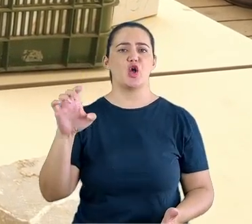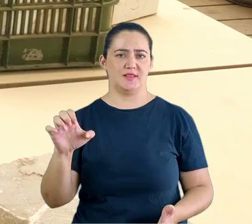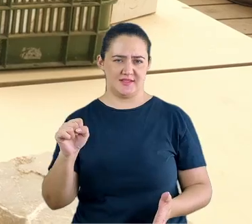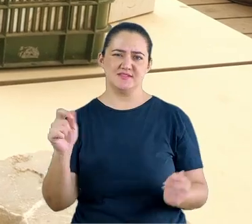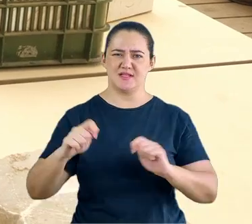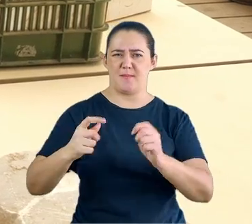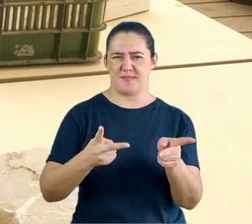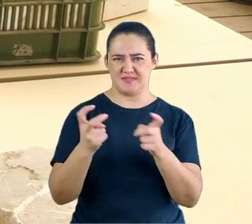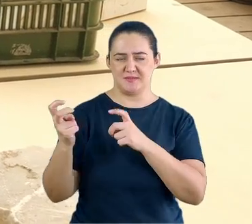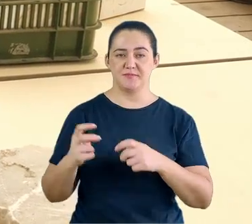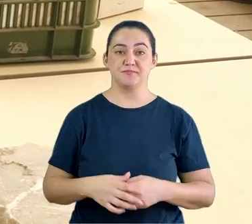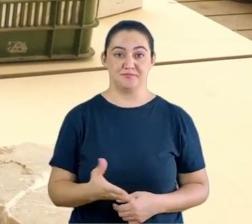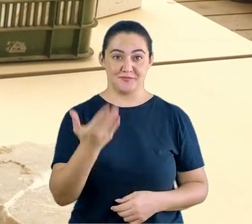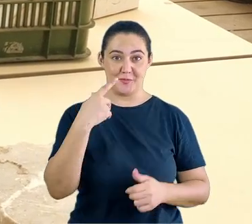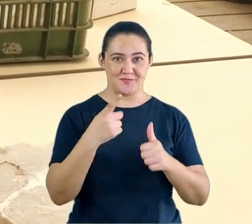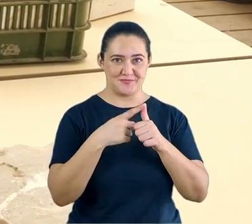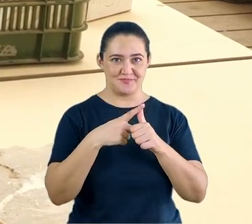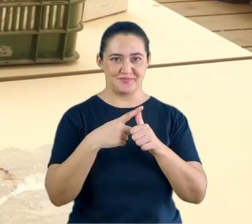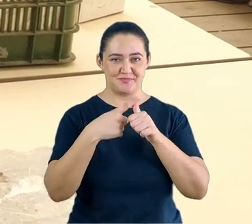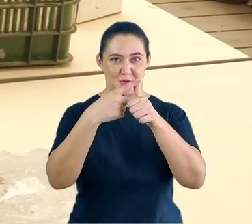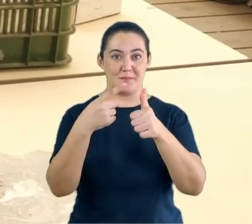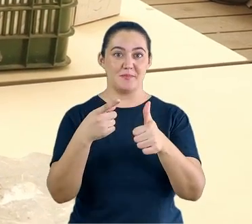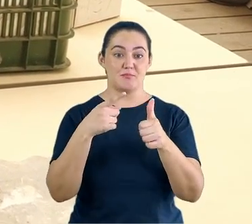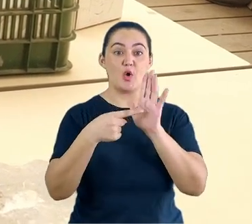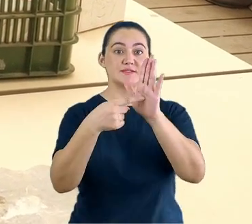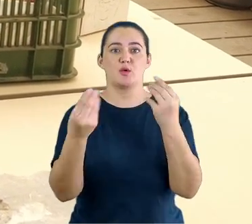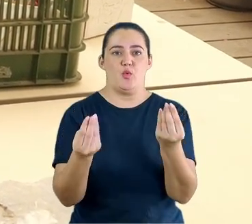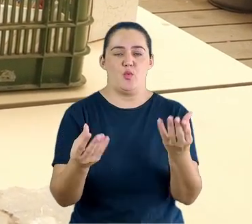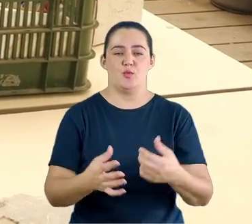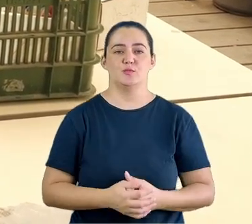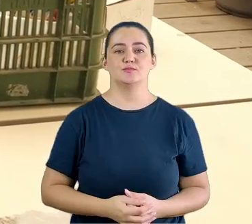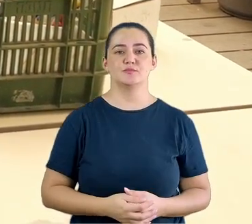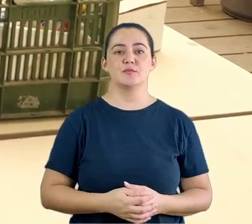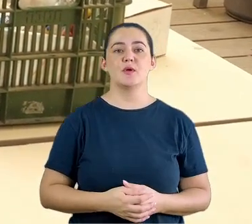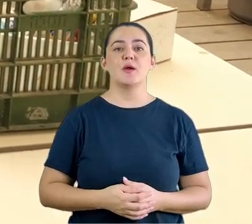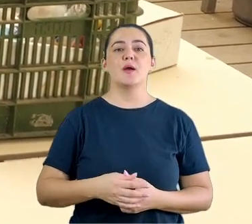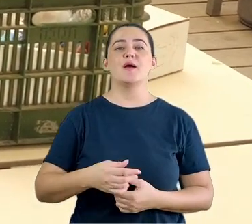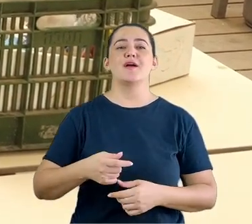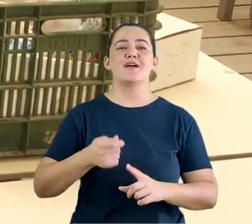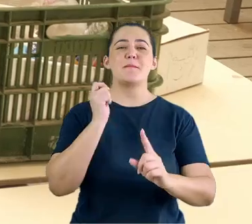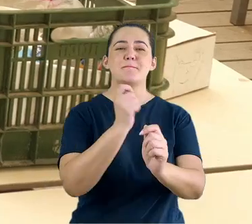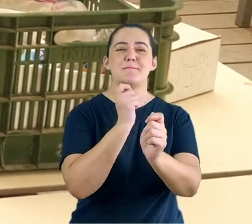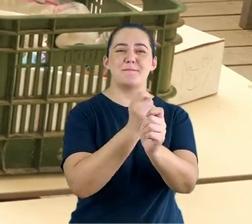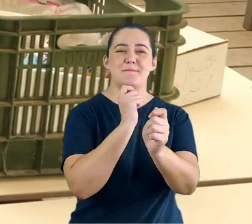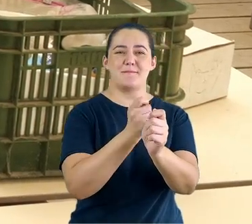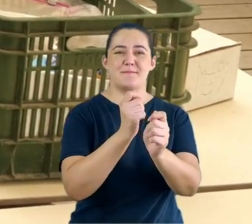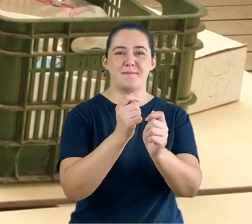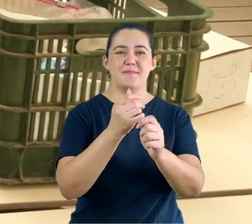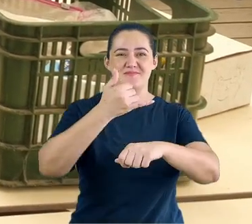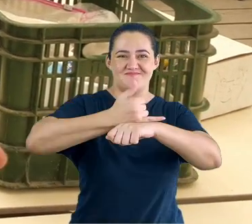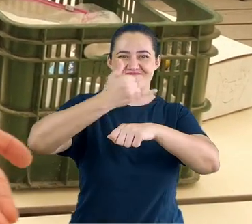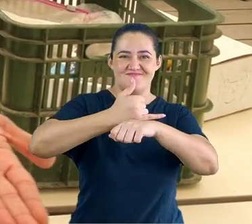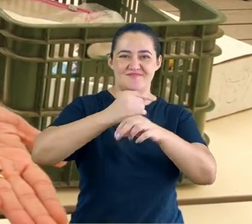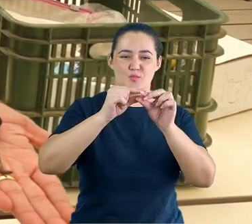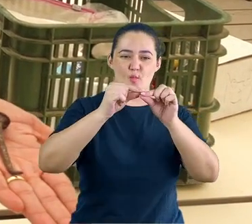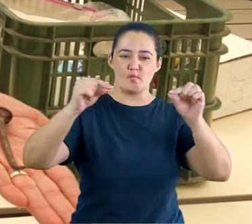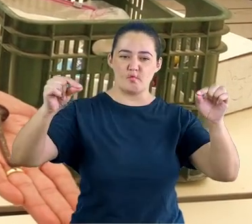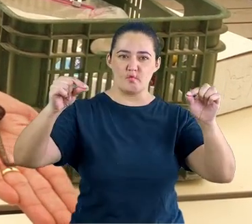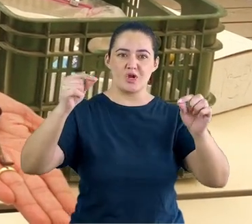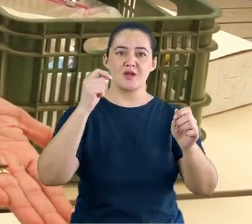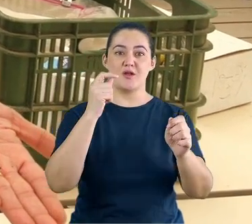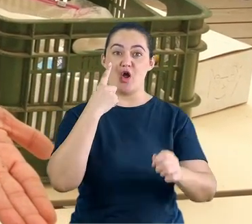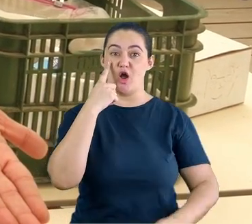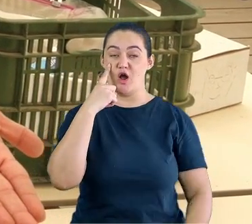dúvidas. Então vamos lá, conhecer uma por uma. Aqui você tem, por exemplo, um prego que foi encontrado aqui